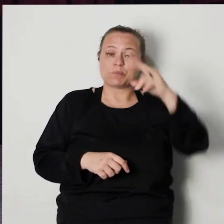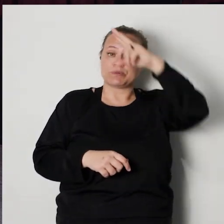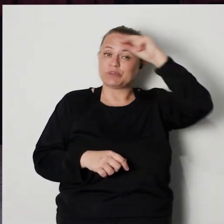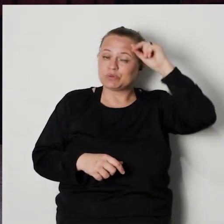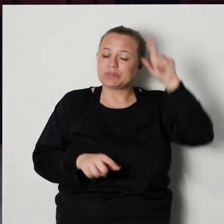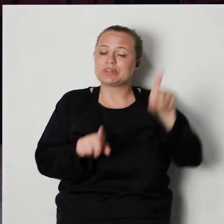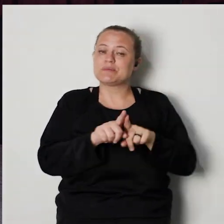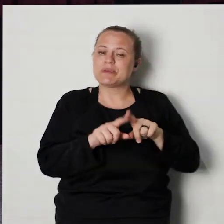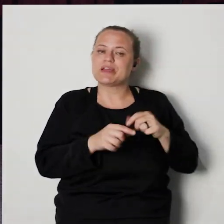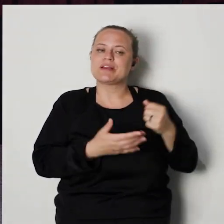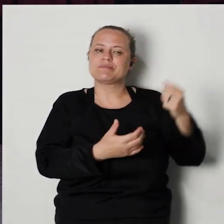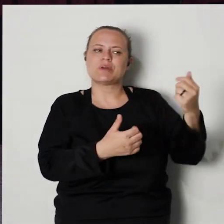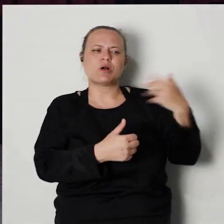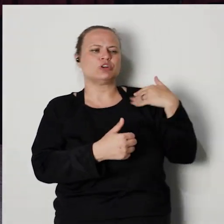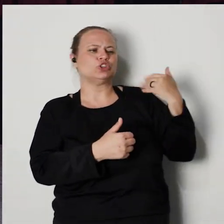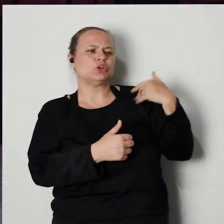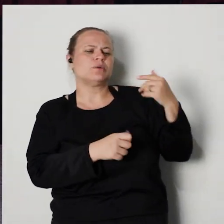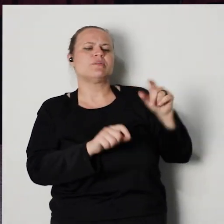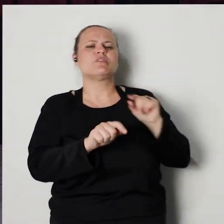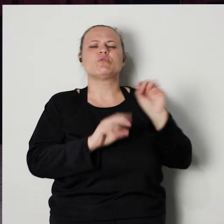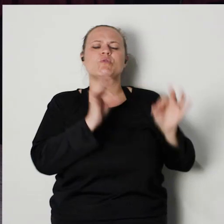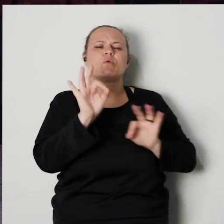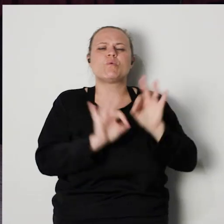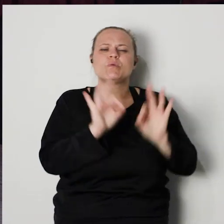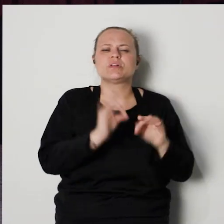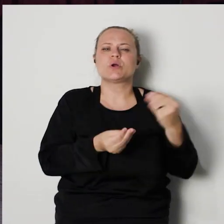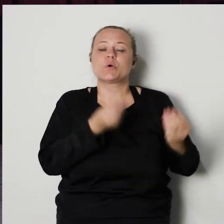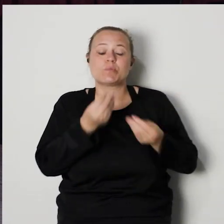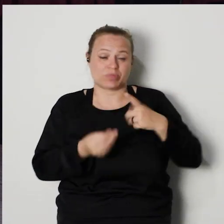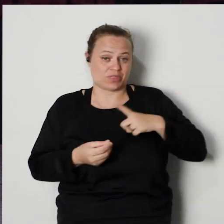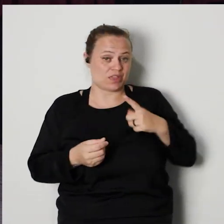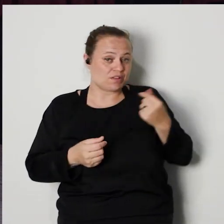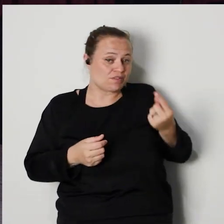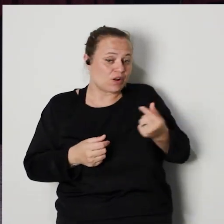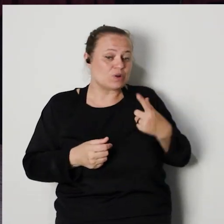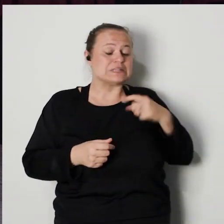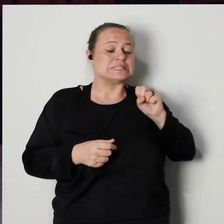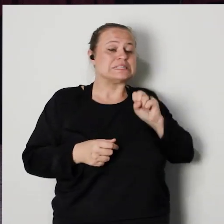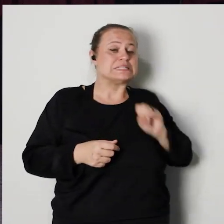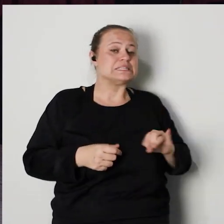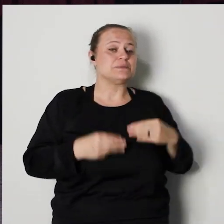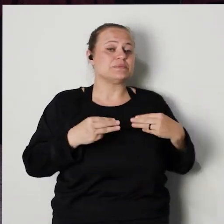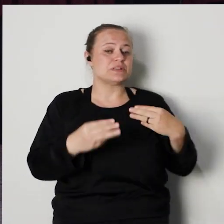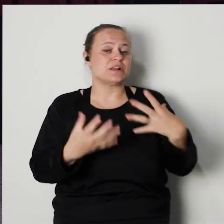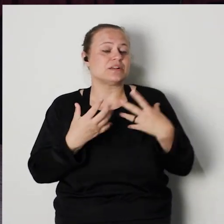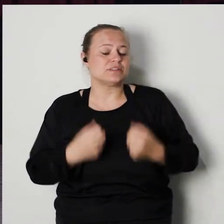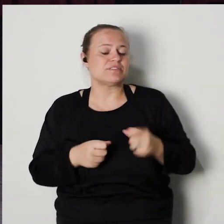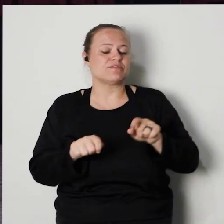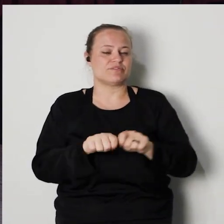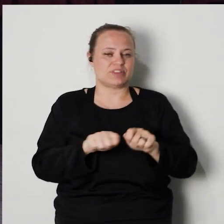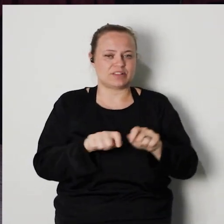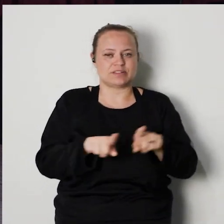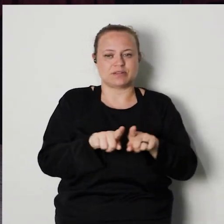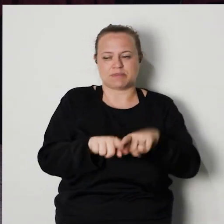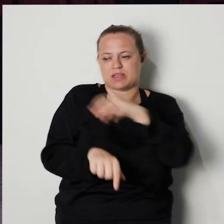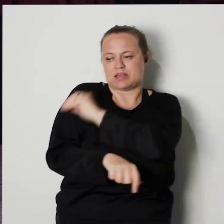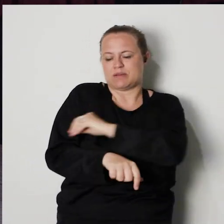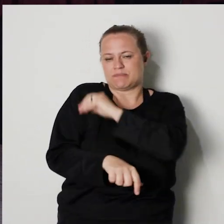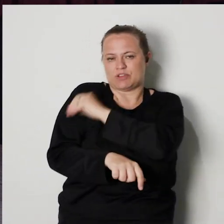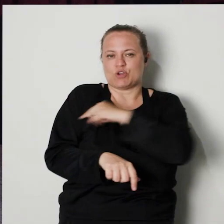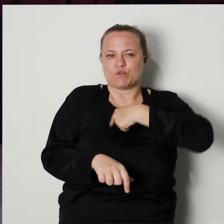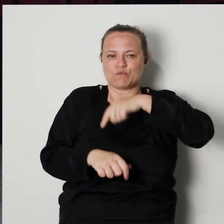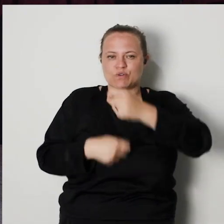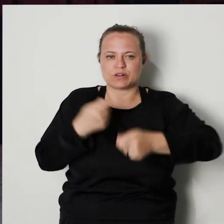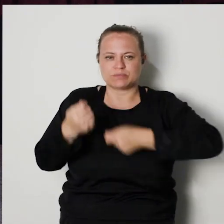muito importante. Federação de Municípios. A Federação de Municípios nos procura e fala: Heloísa, o que a gente pode fazer aqui? Eu disse: olha,